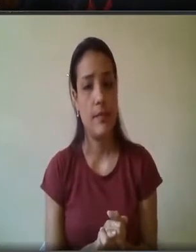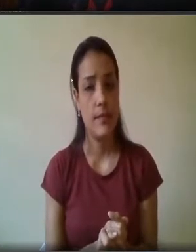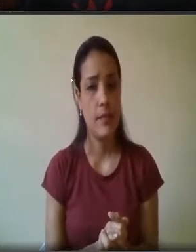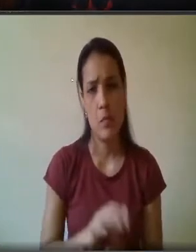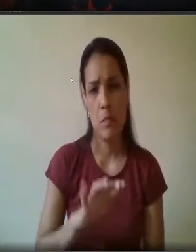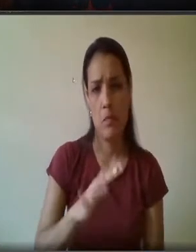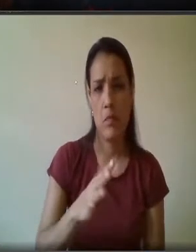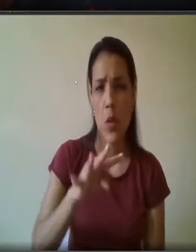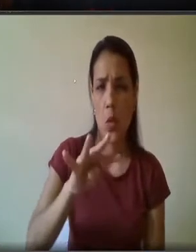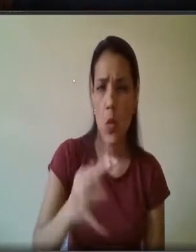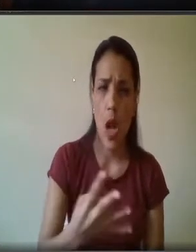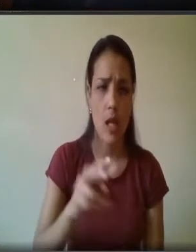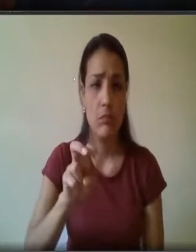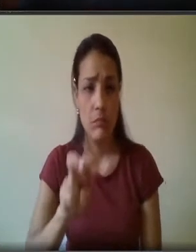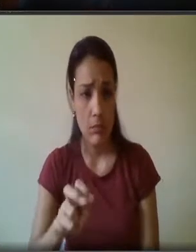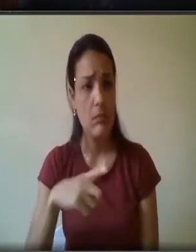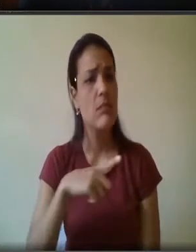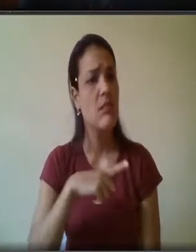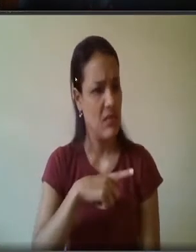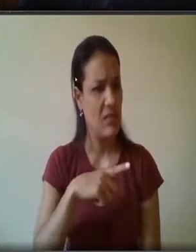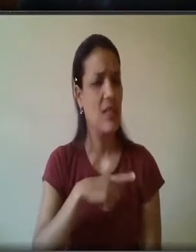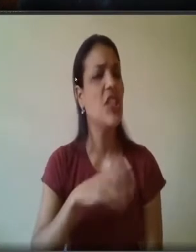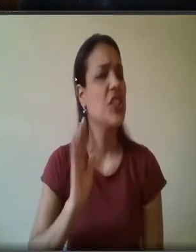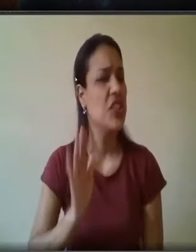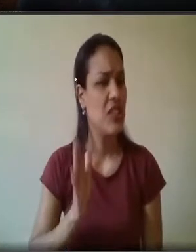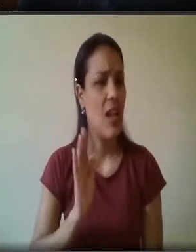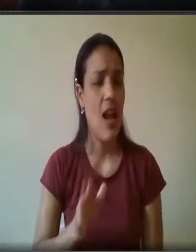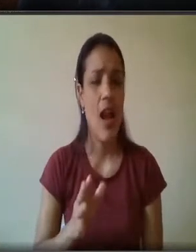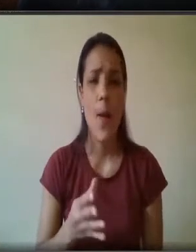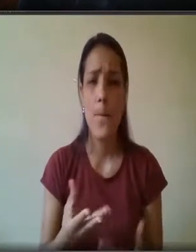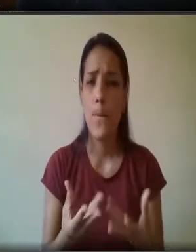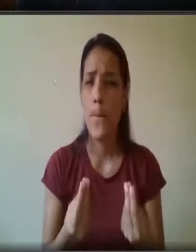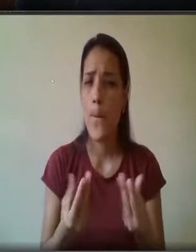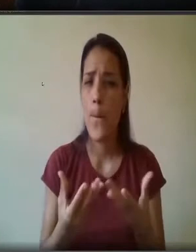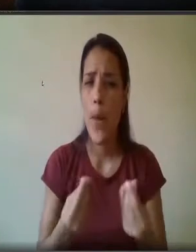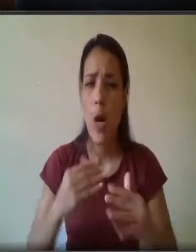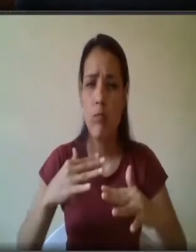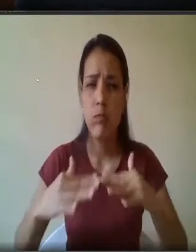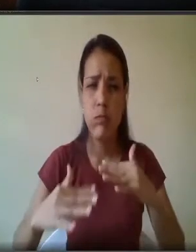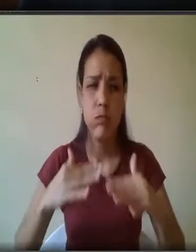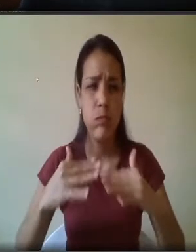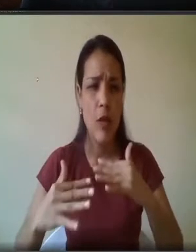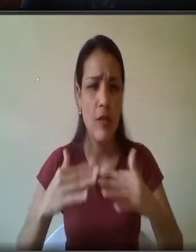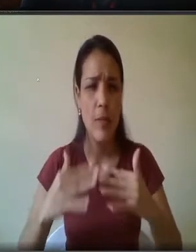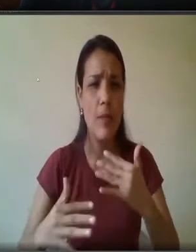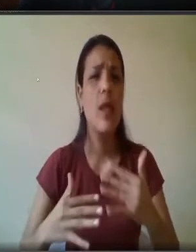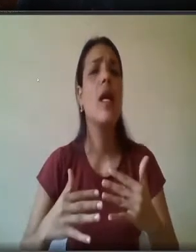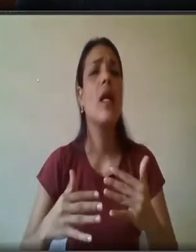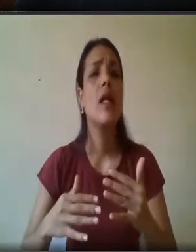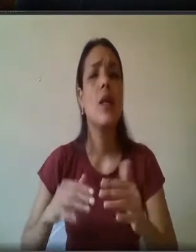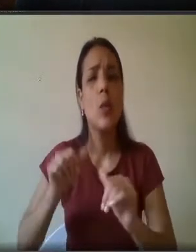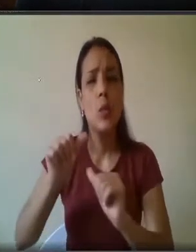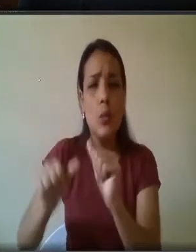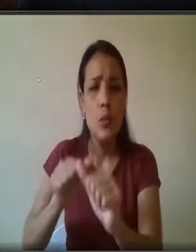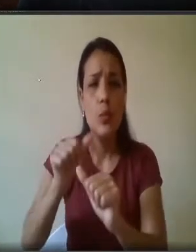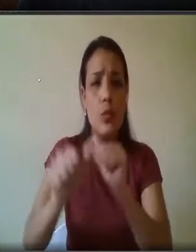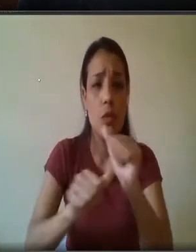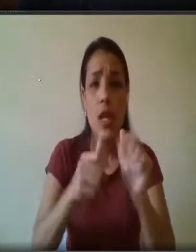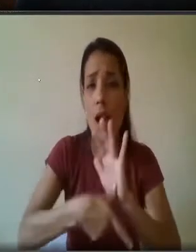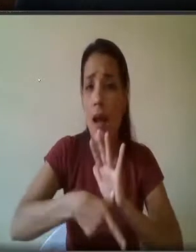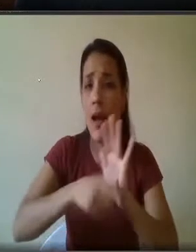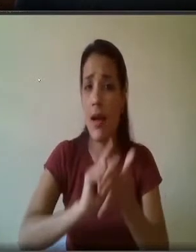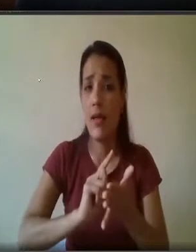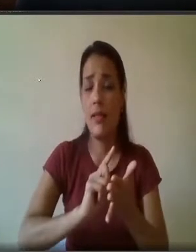bilhões... já existiam muitas movimentações, muitos fenômenos na Terra antes do